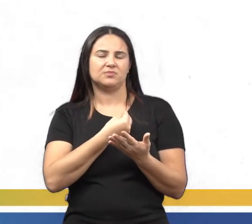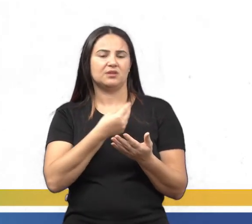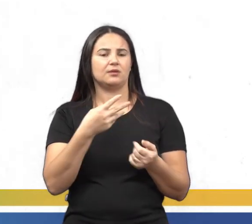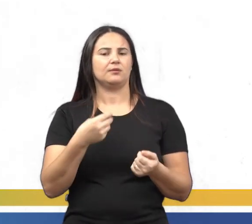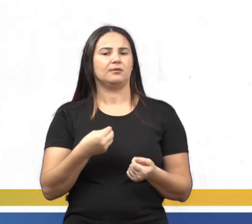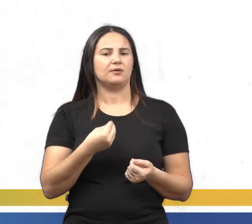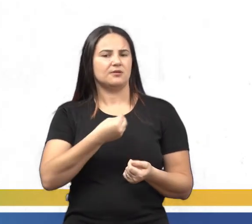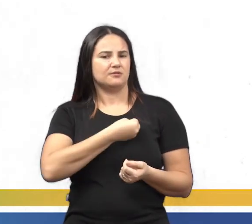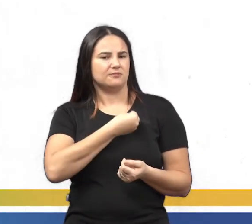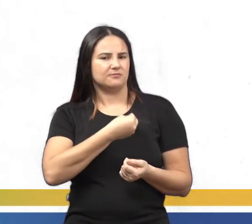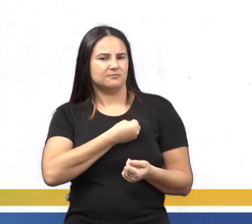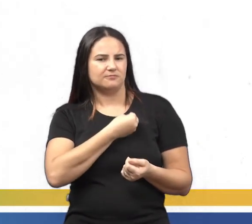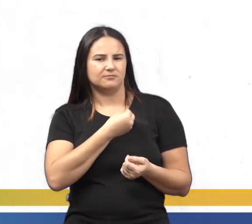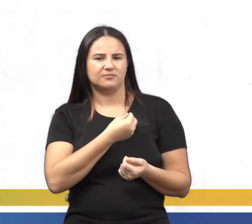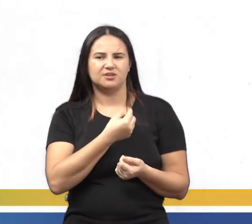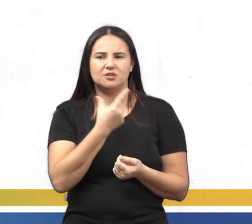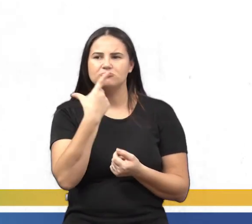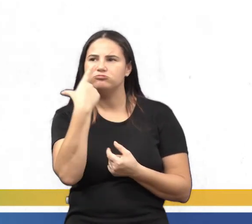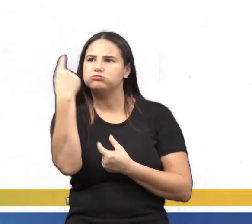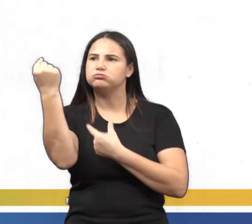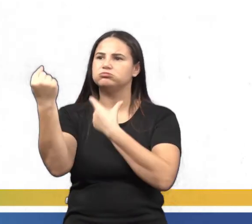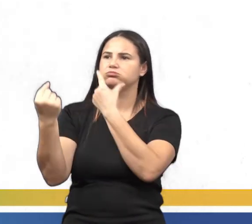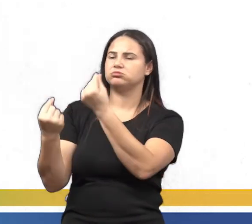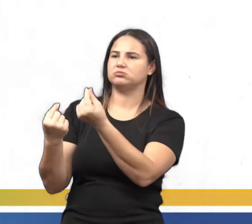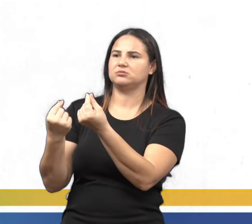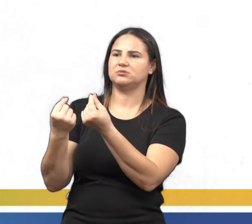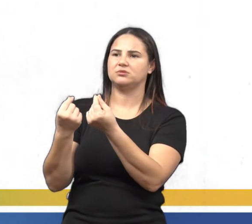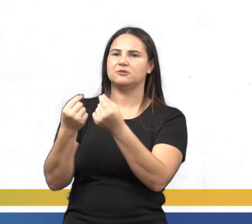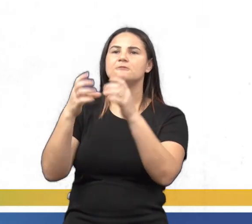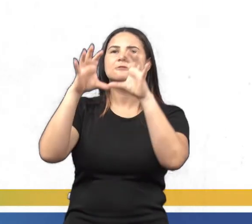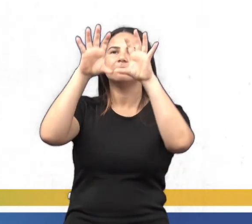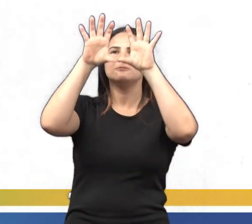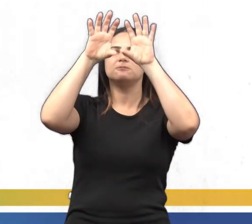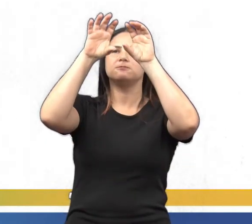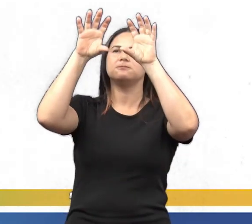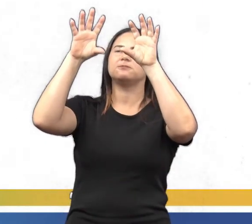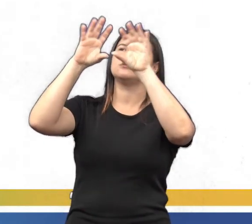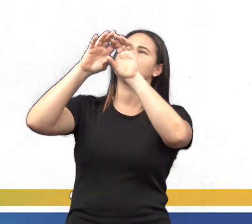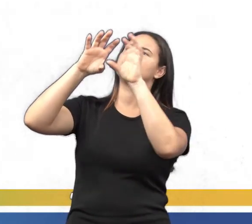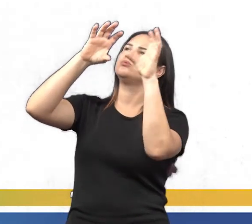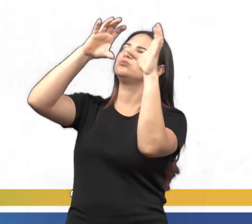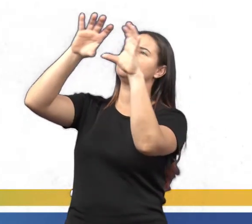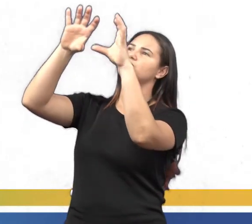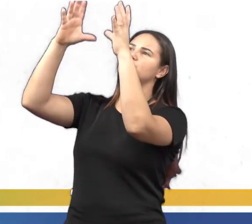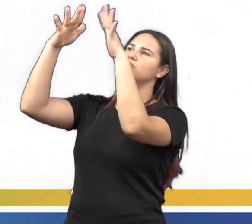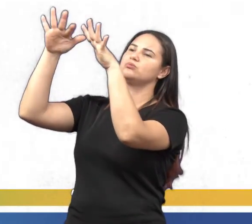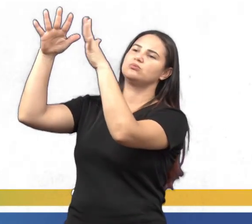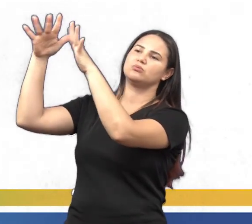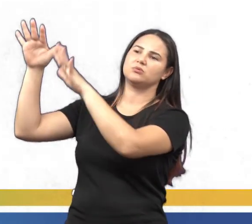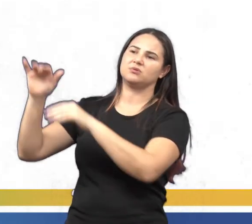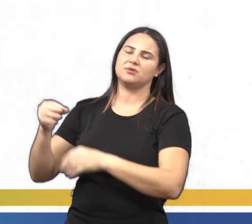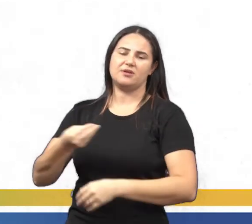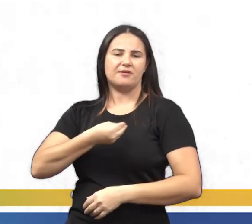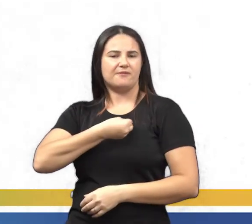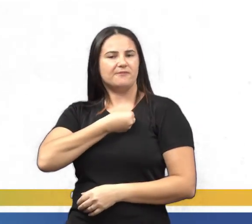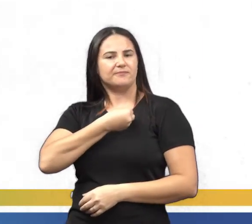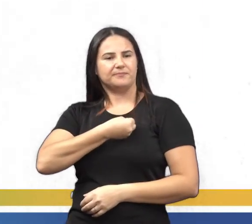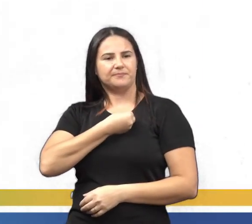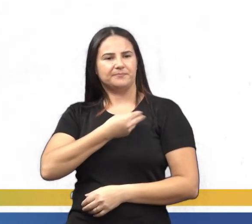vida é sombra que foge. A vida é nuvem que voa. A vida é um sonho tão